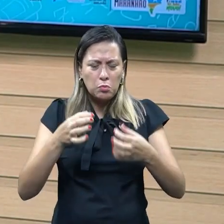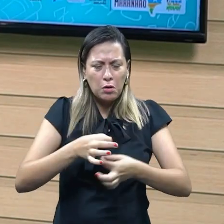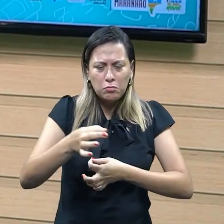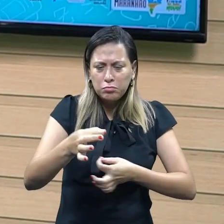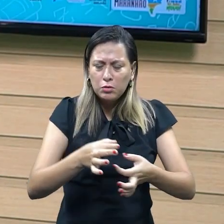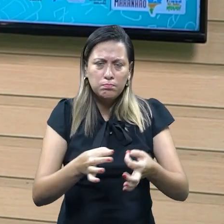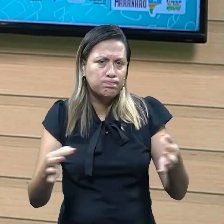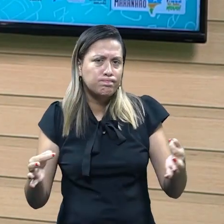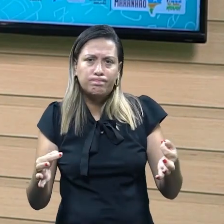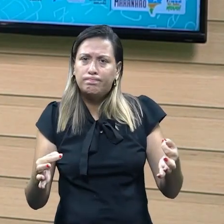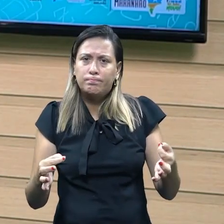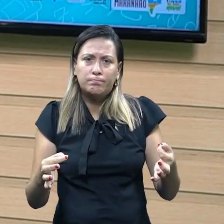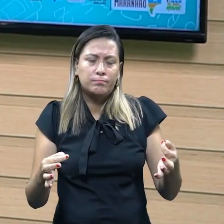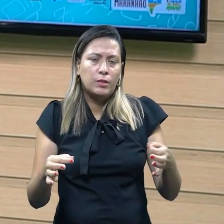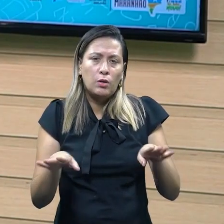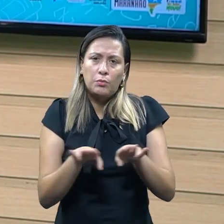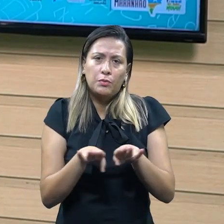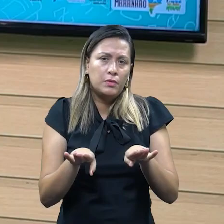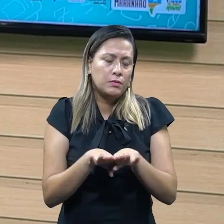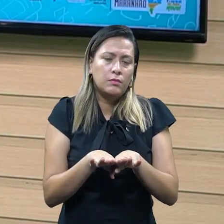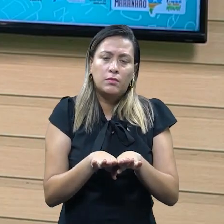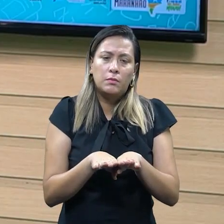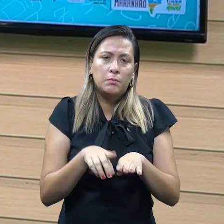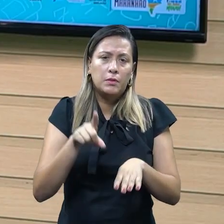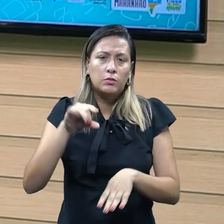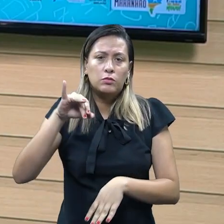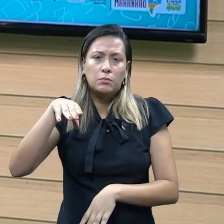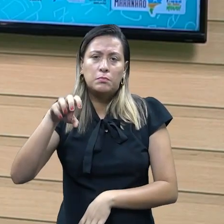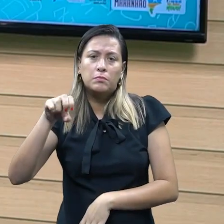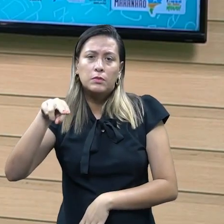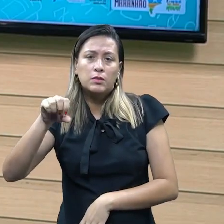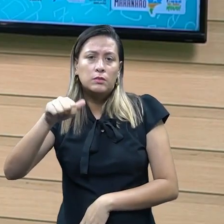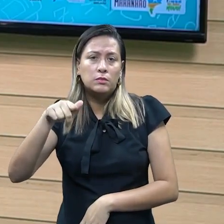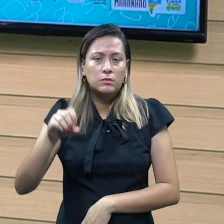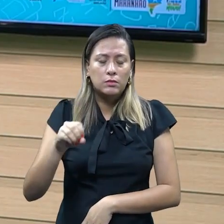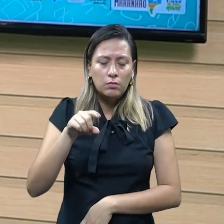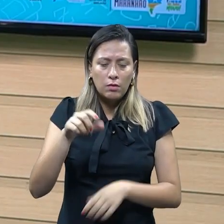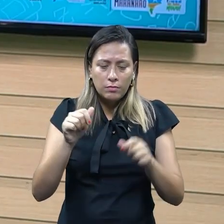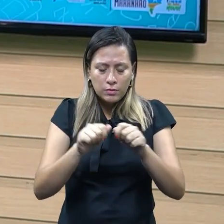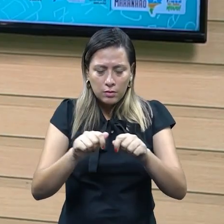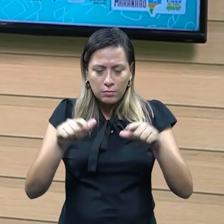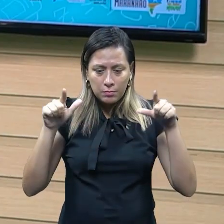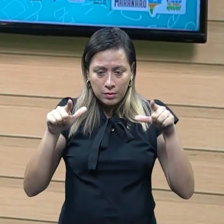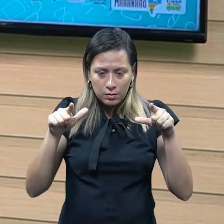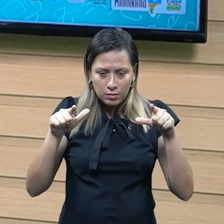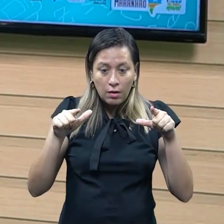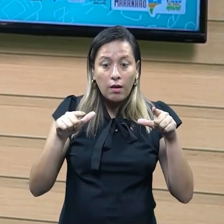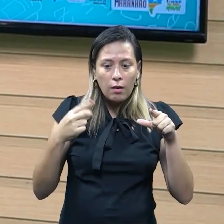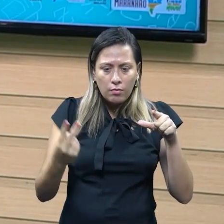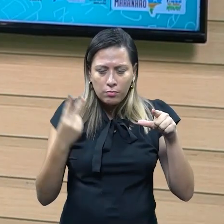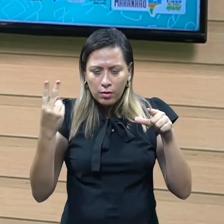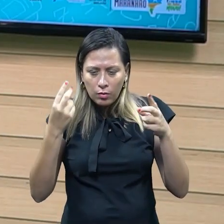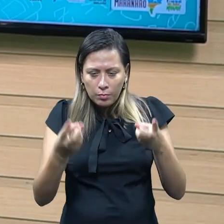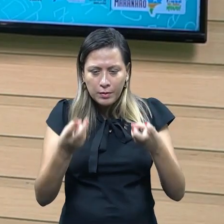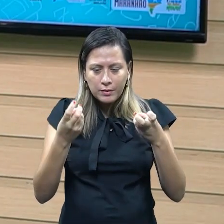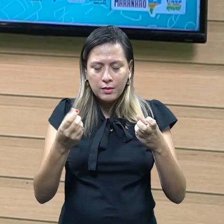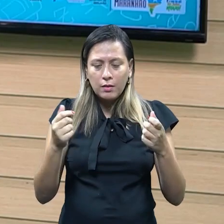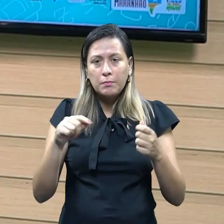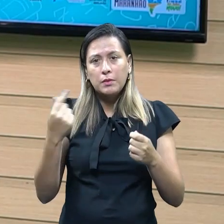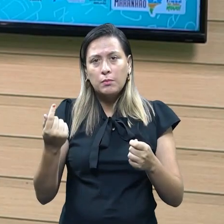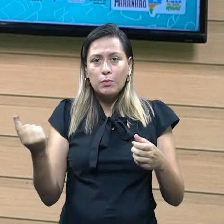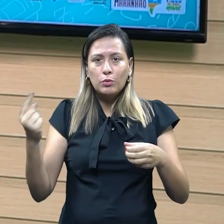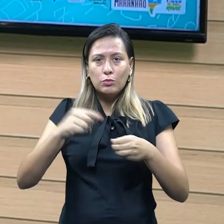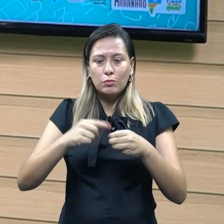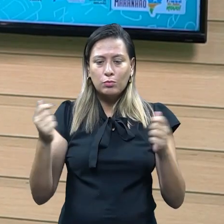com escala ou dimensão, é apenas uma verificação, você amplia, confirma ali o valor e volta